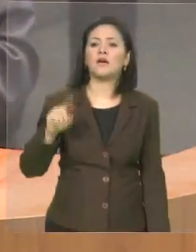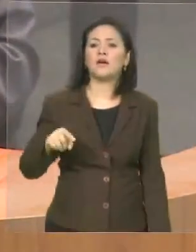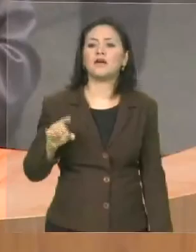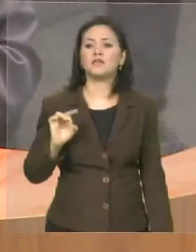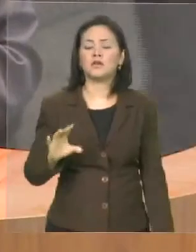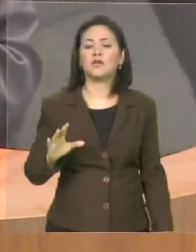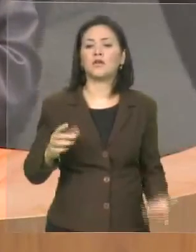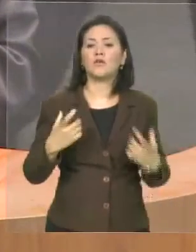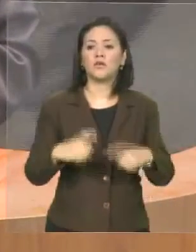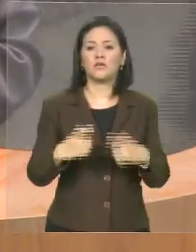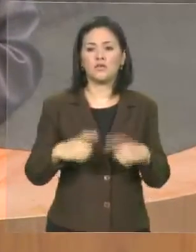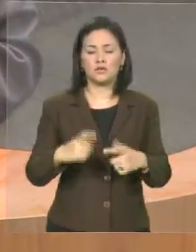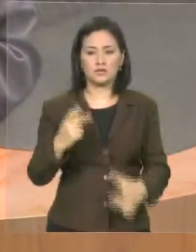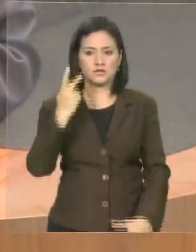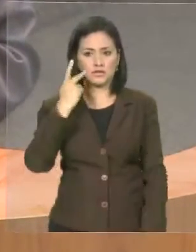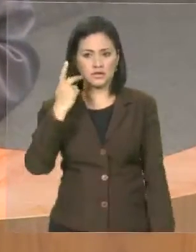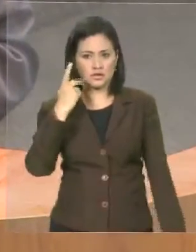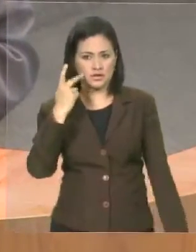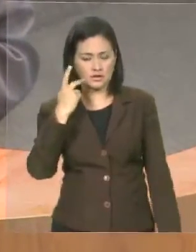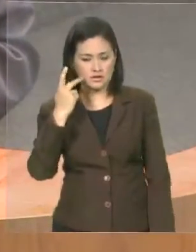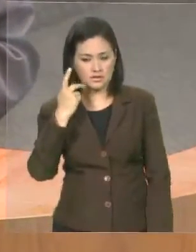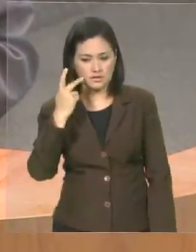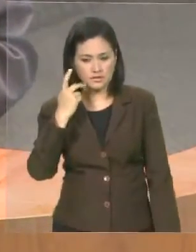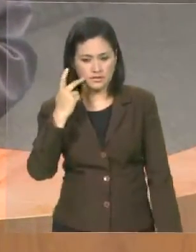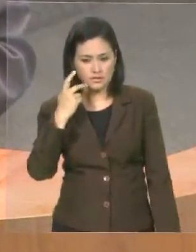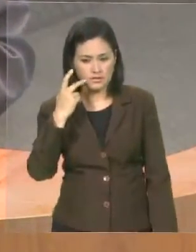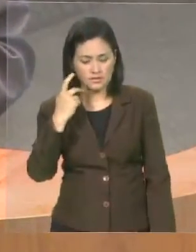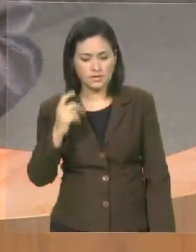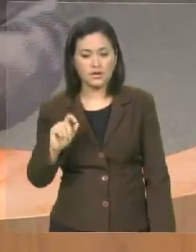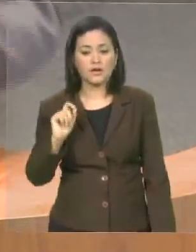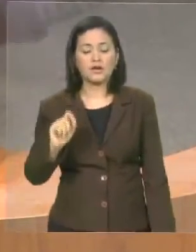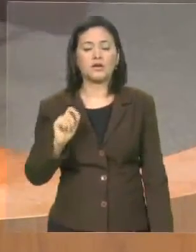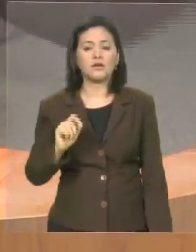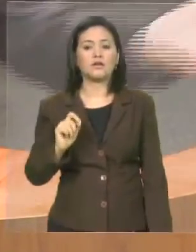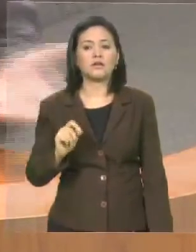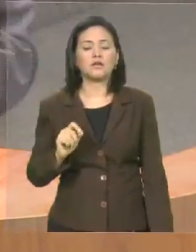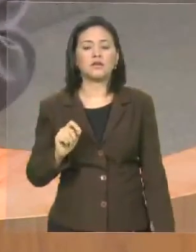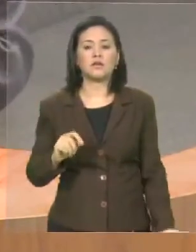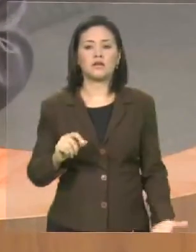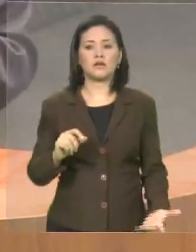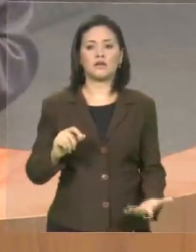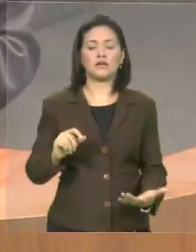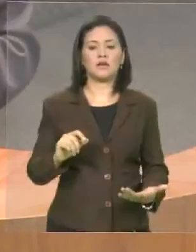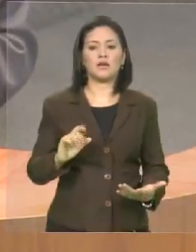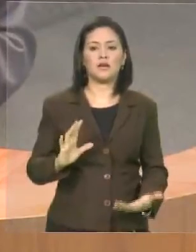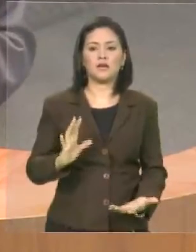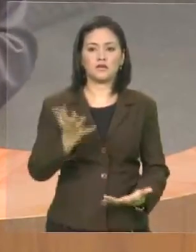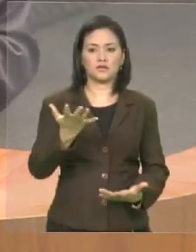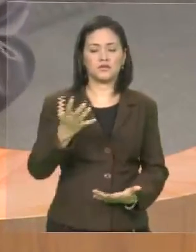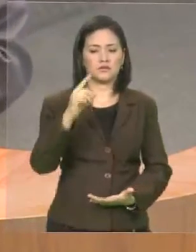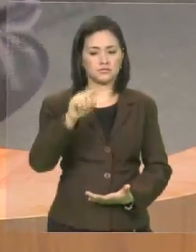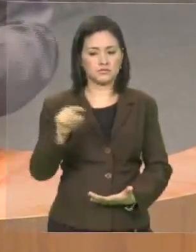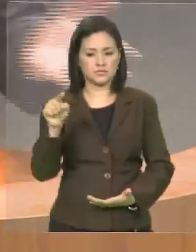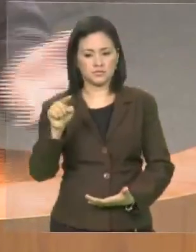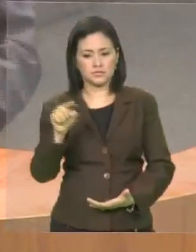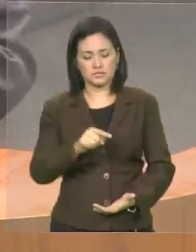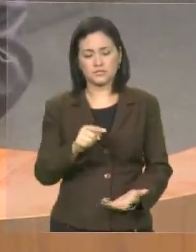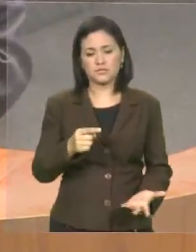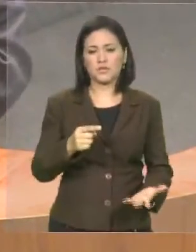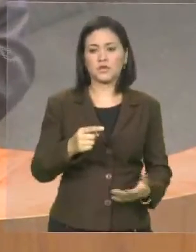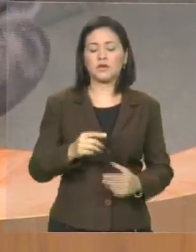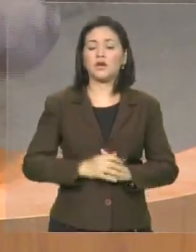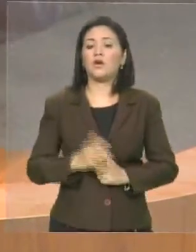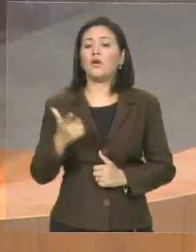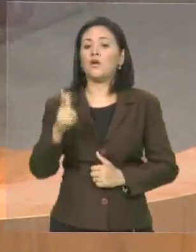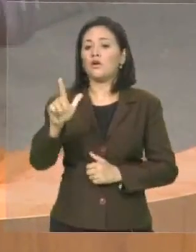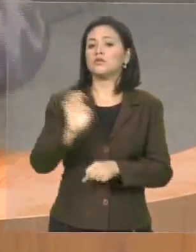Ceará, é que está ainda valendo para essa atividade. Nos outros estados, poderá vir a ser proibido, mas no momento